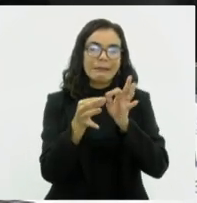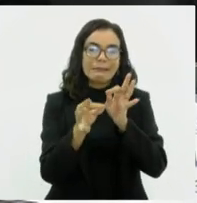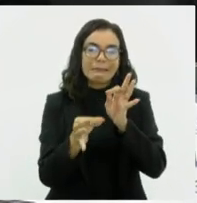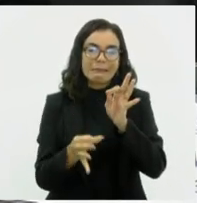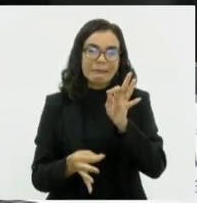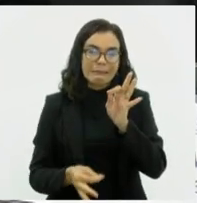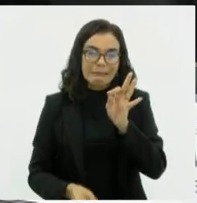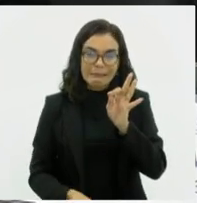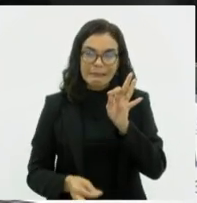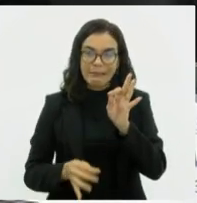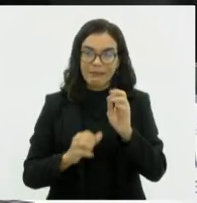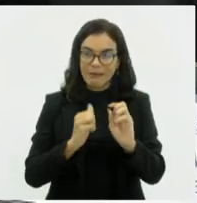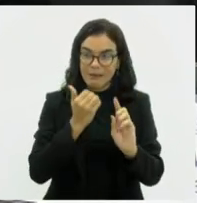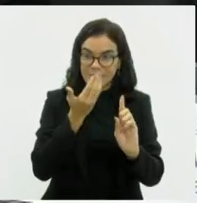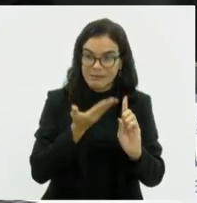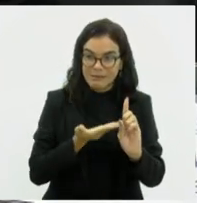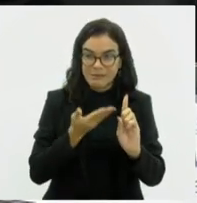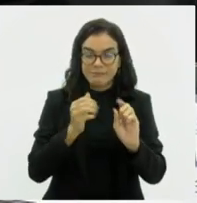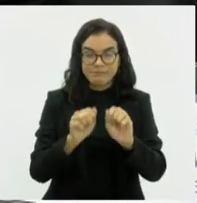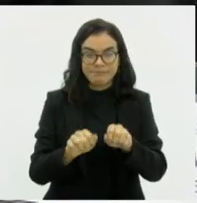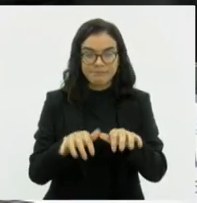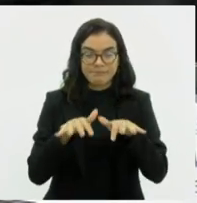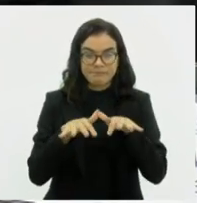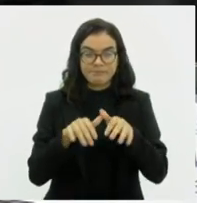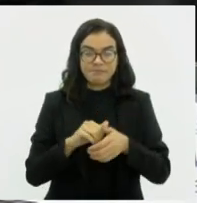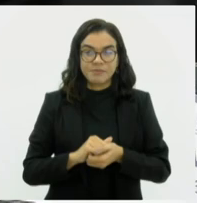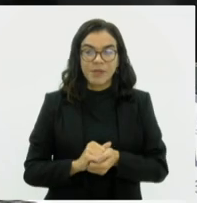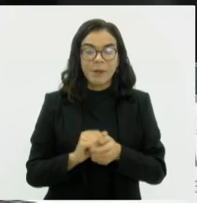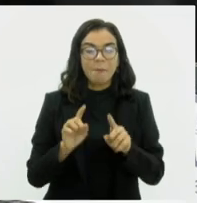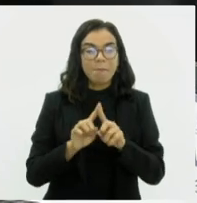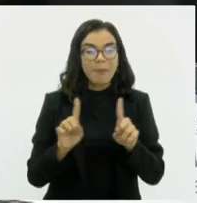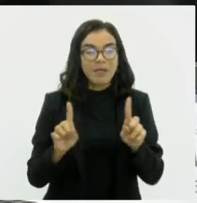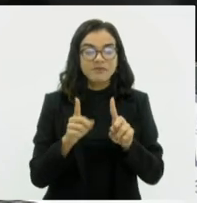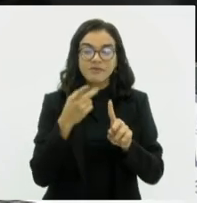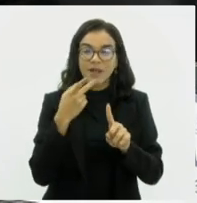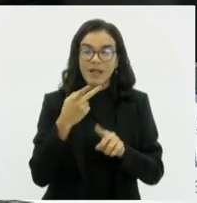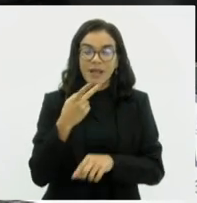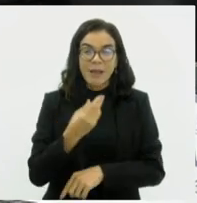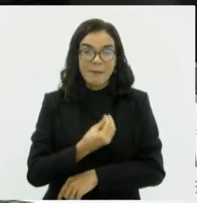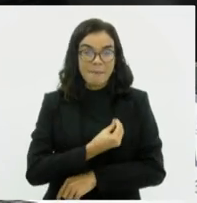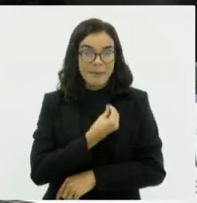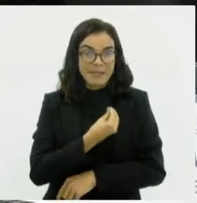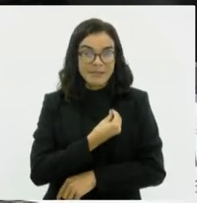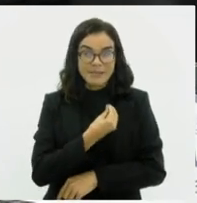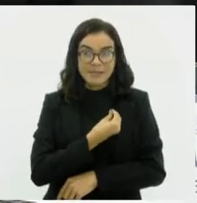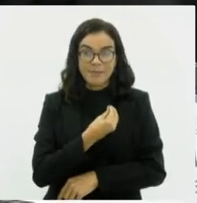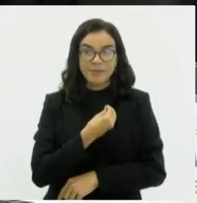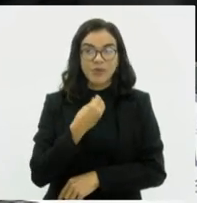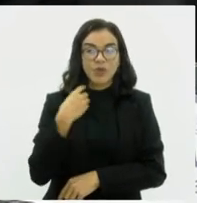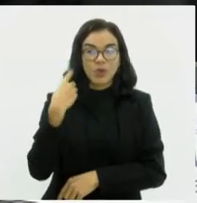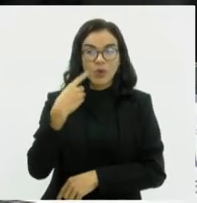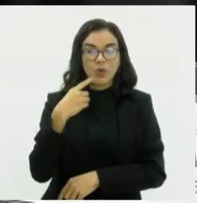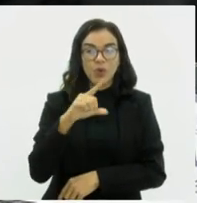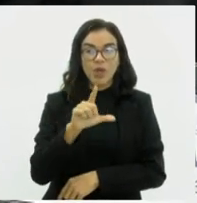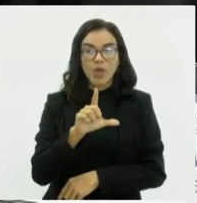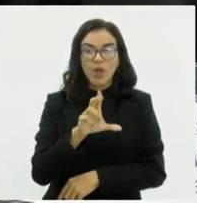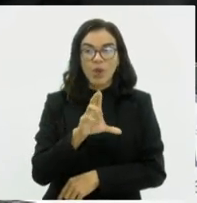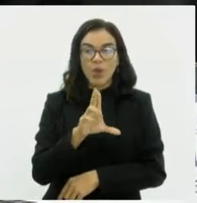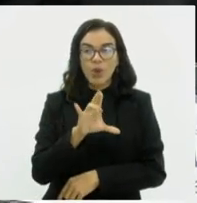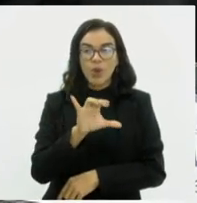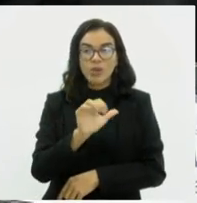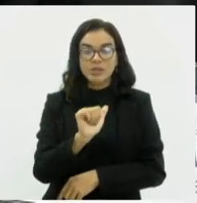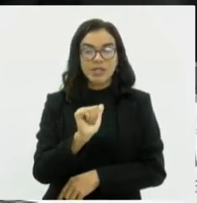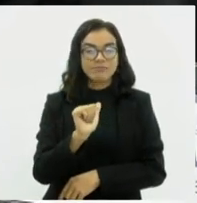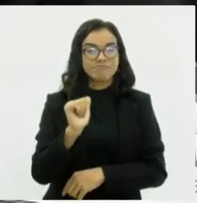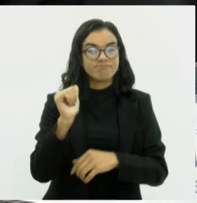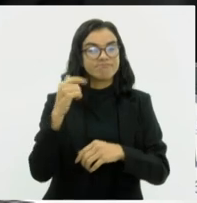muito, mas eu gostaria de destacar aqui a presença da doutora Lúcia Regina, nossa